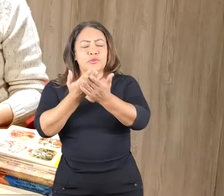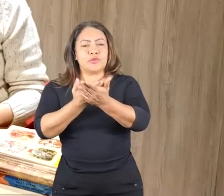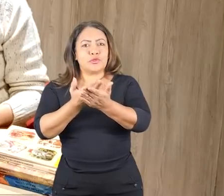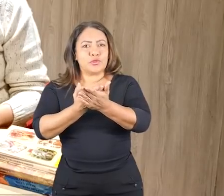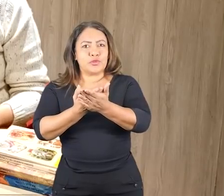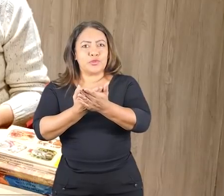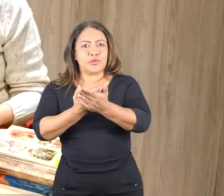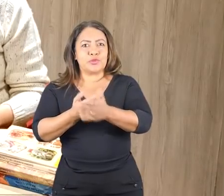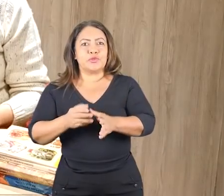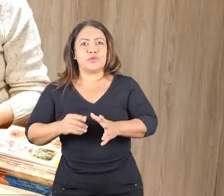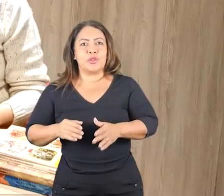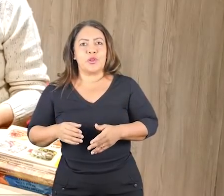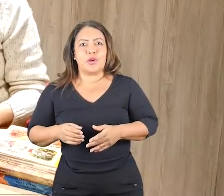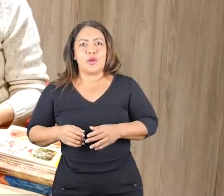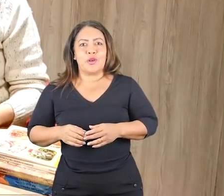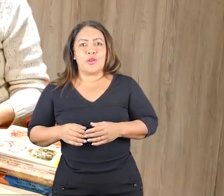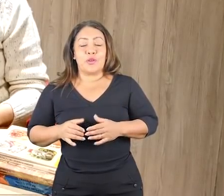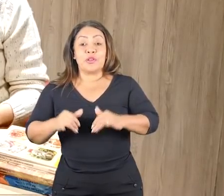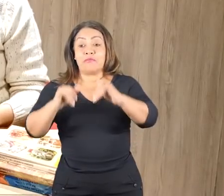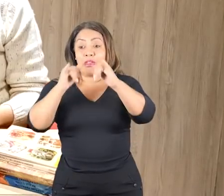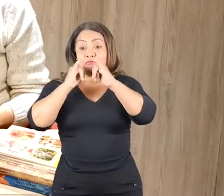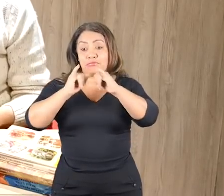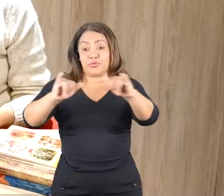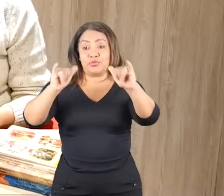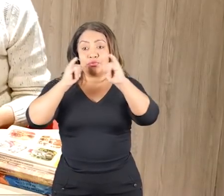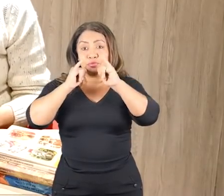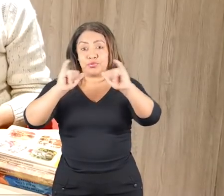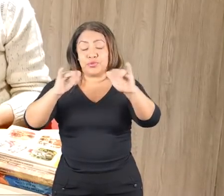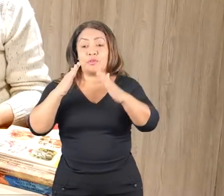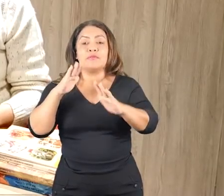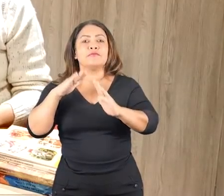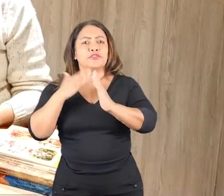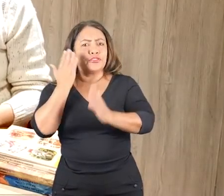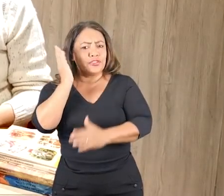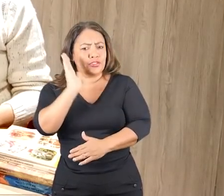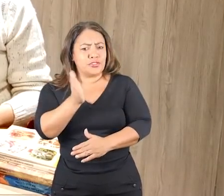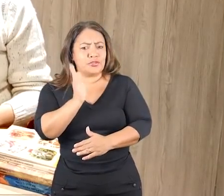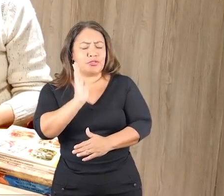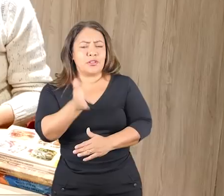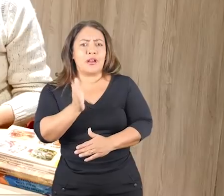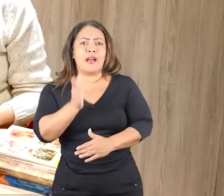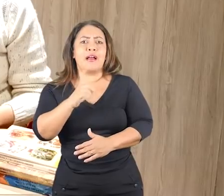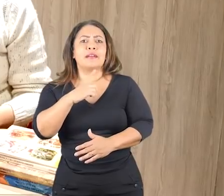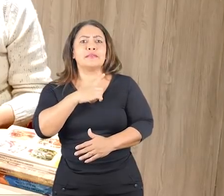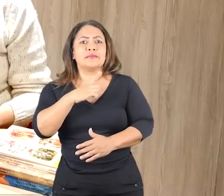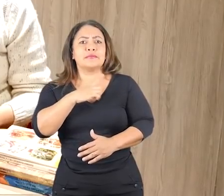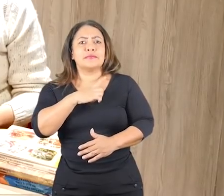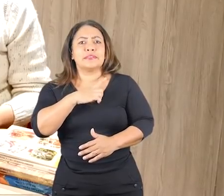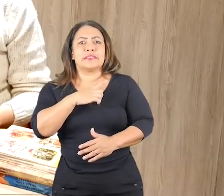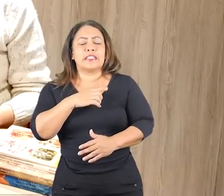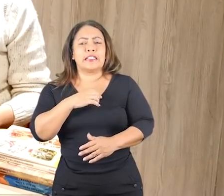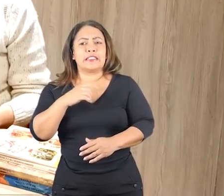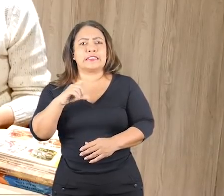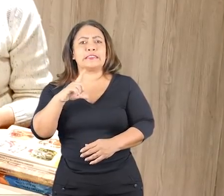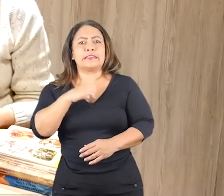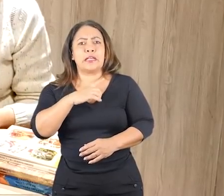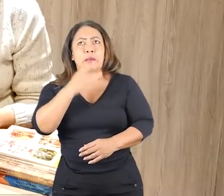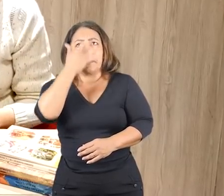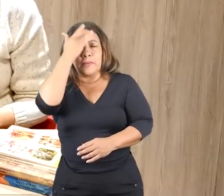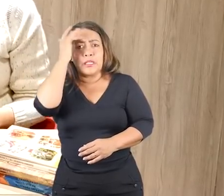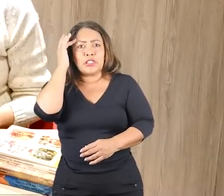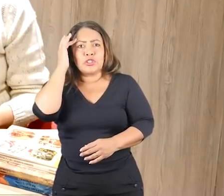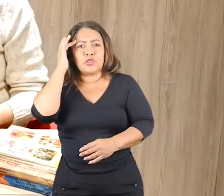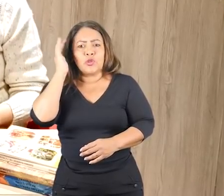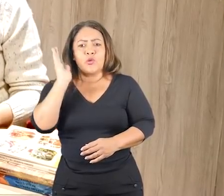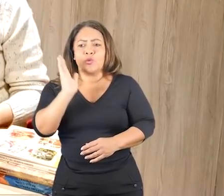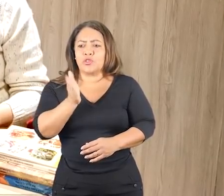sendo divulgados, apesar de poucos, mas nós já temos grandes estudiosos da área da educação